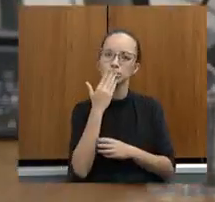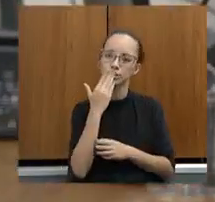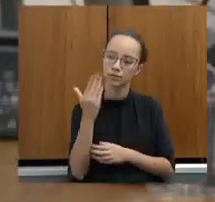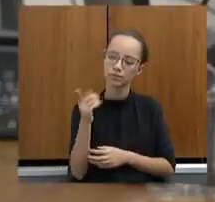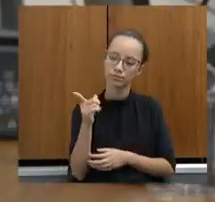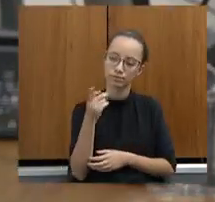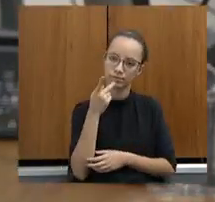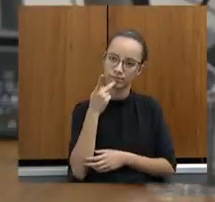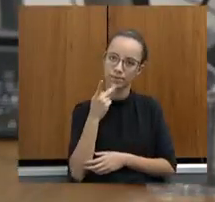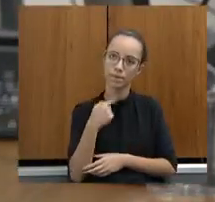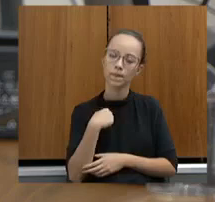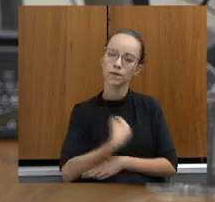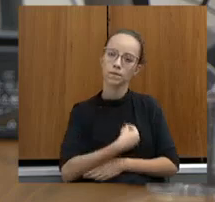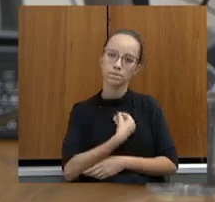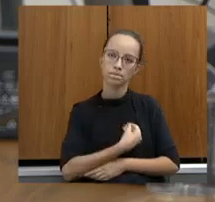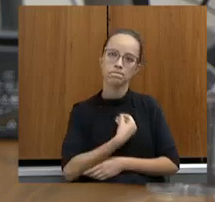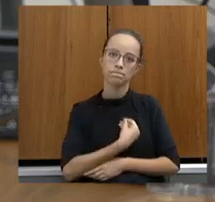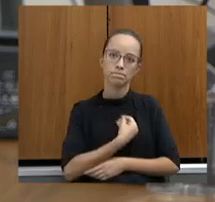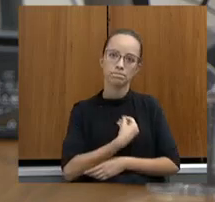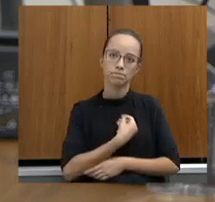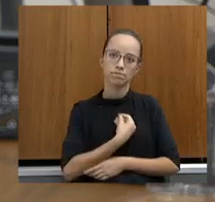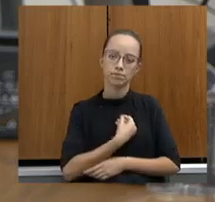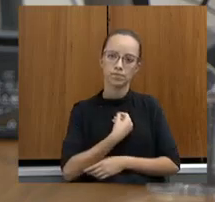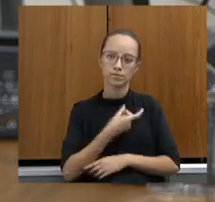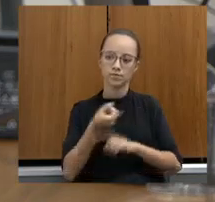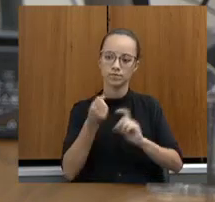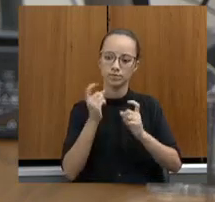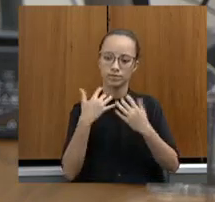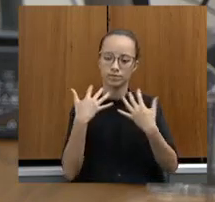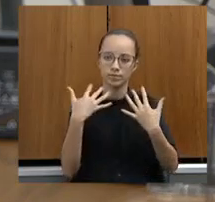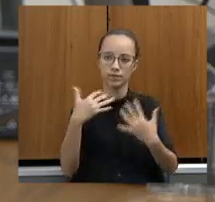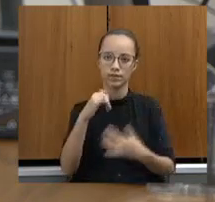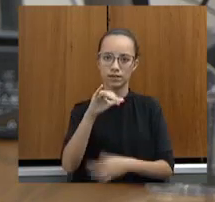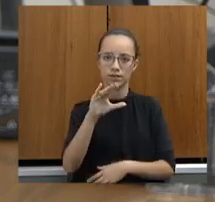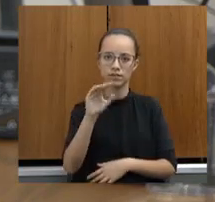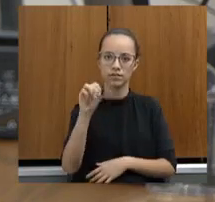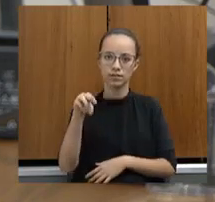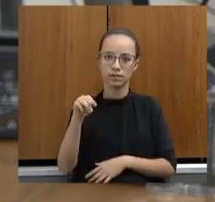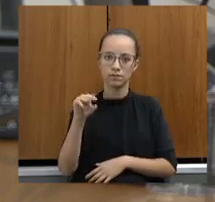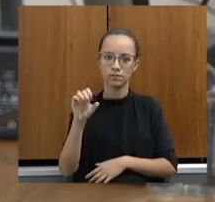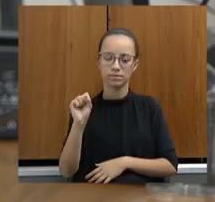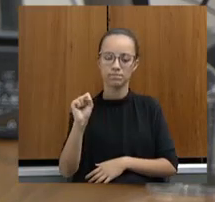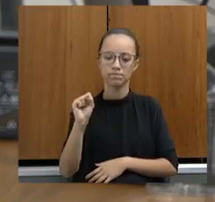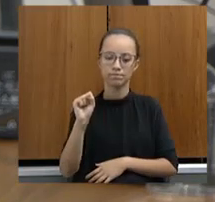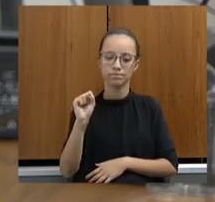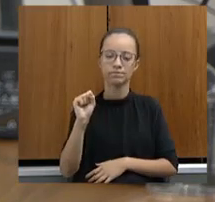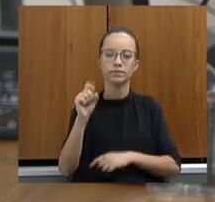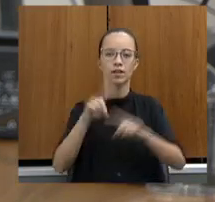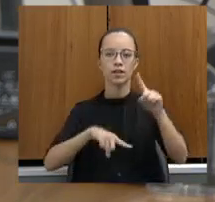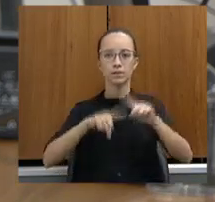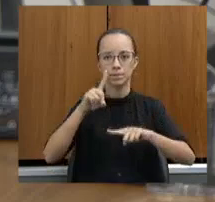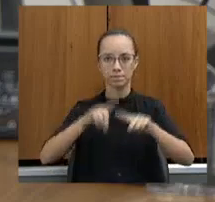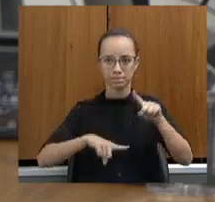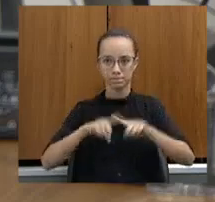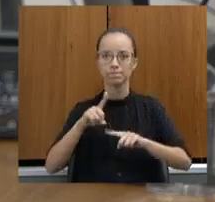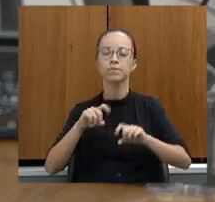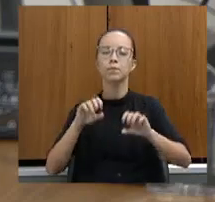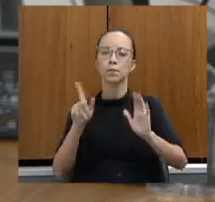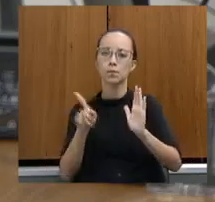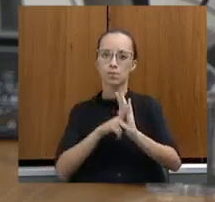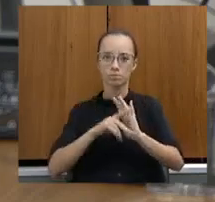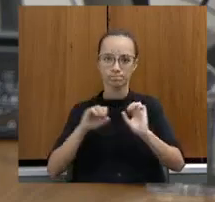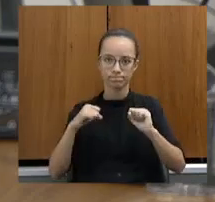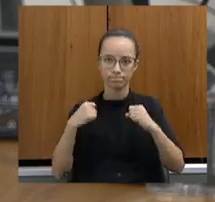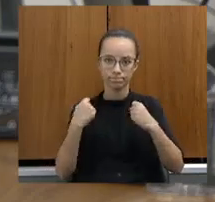como o senhor falou participei da audiência pública nação redução de ICMS para os equipamentos da segurança